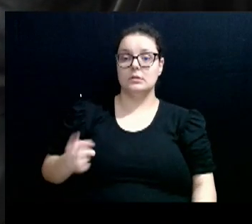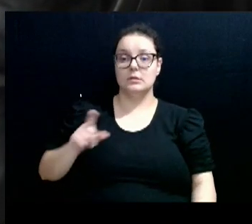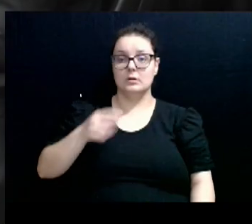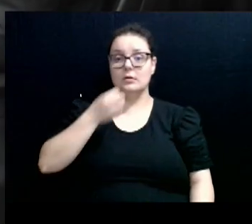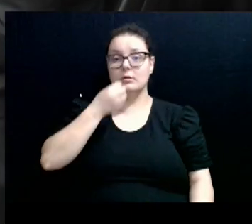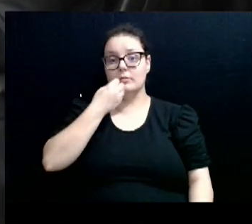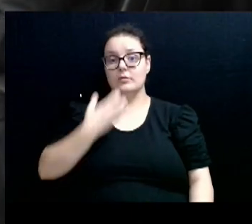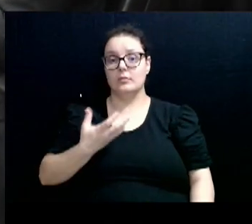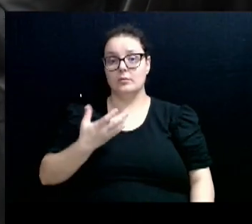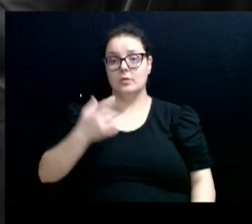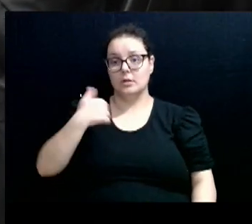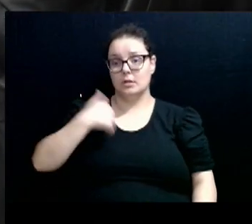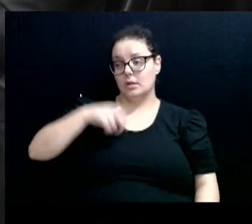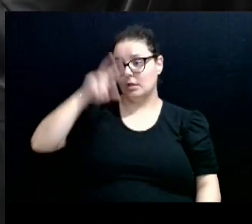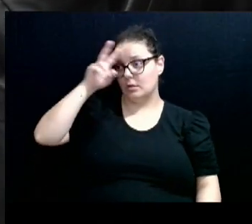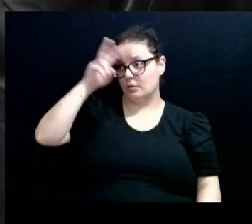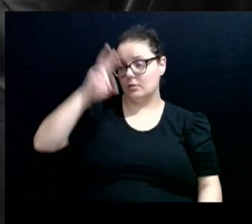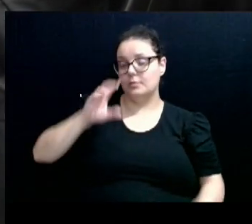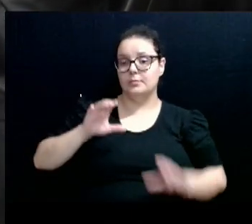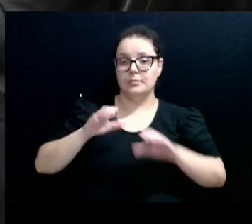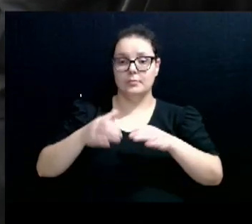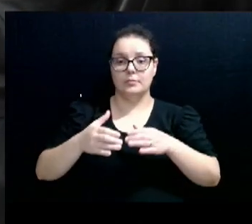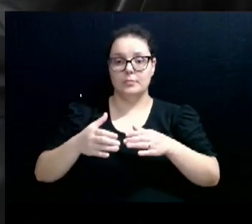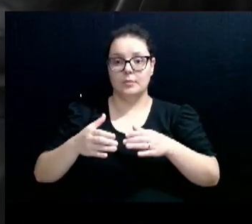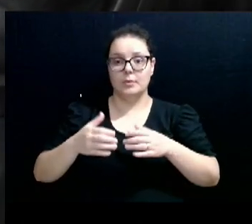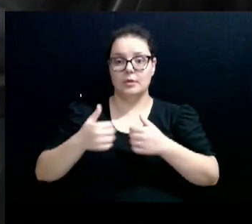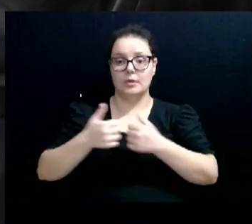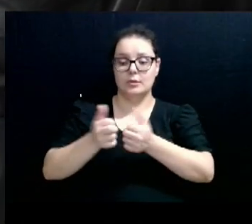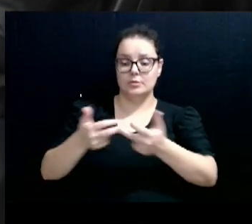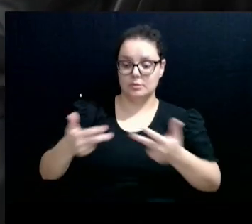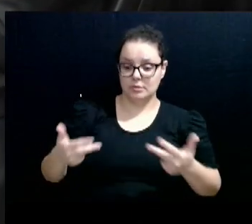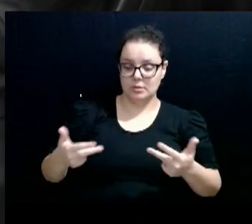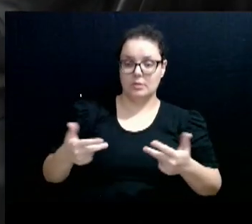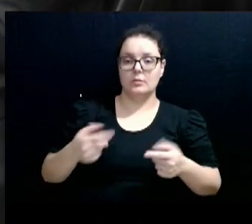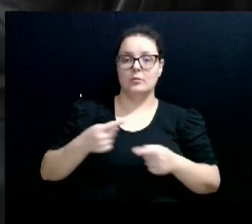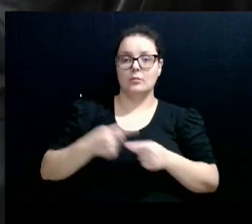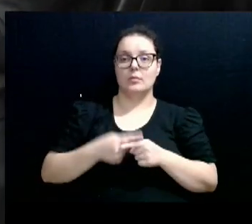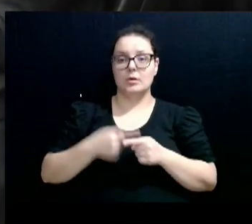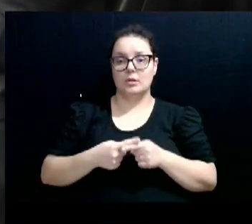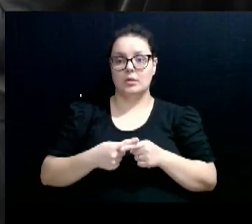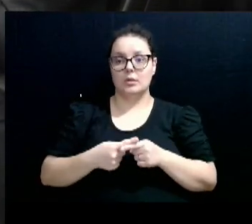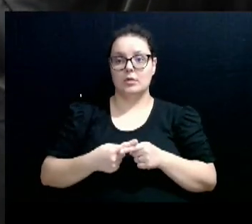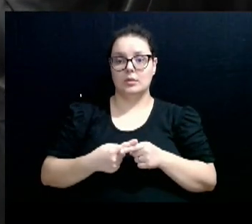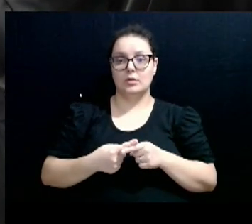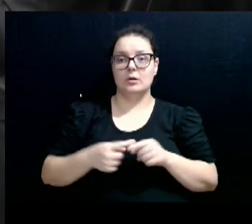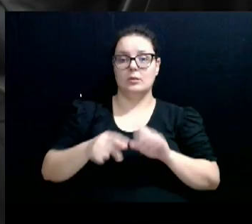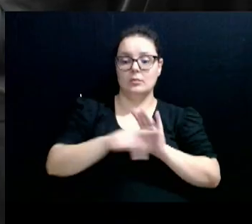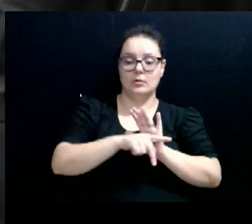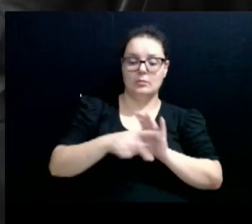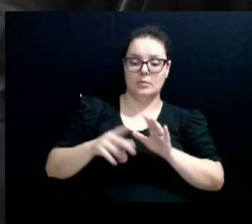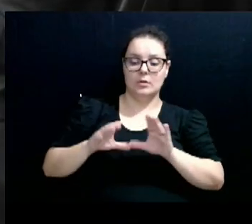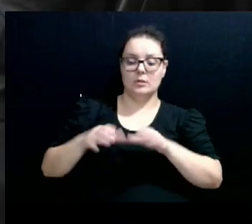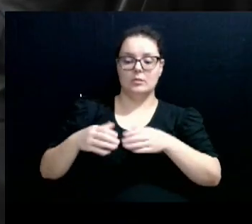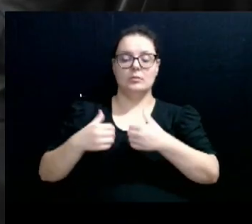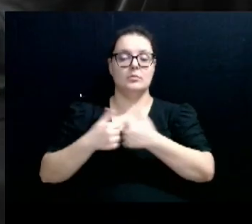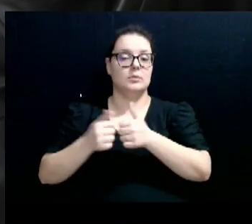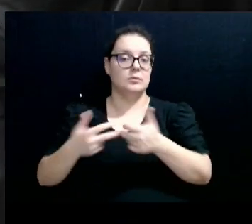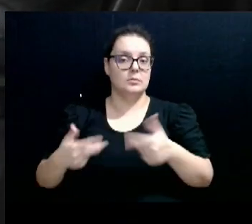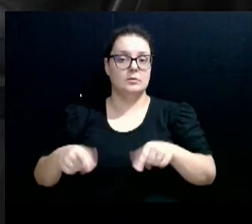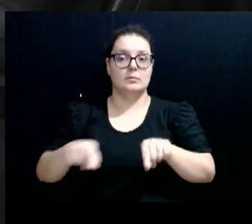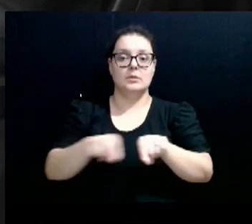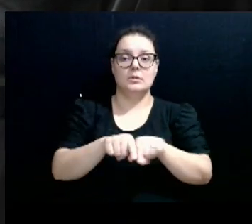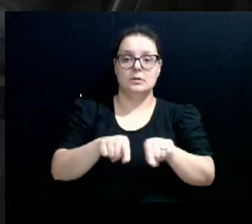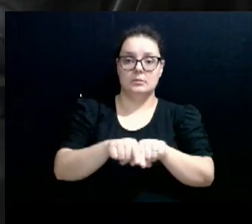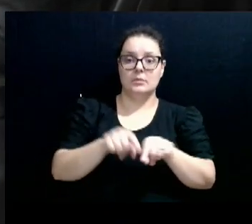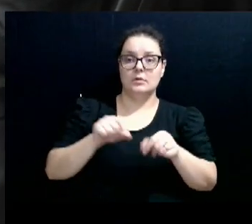da Comissão de Transporte, porque eu fiz parte da Comissão de Transporte, mas também fizemos